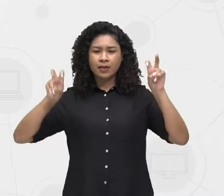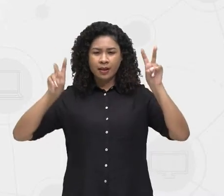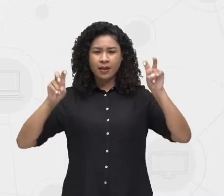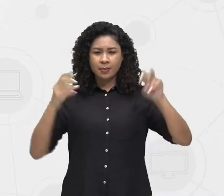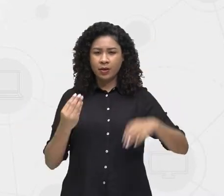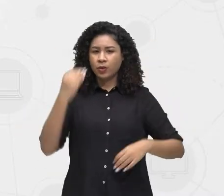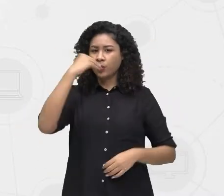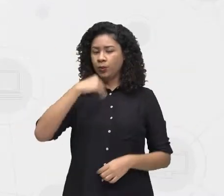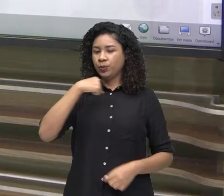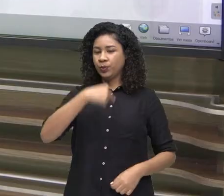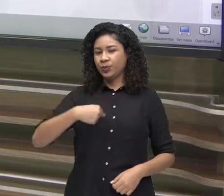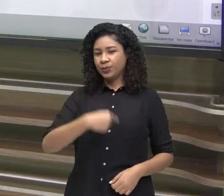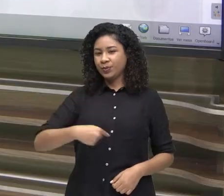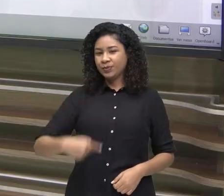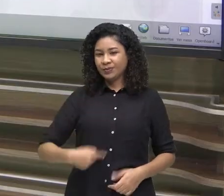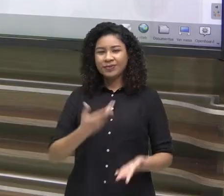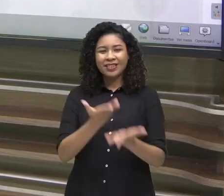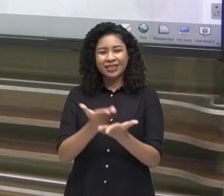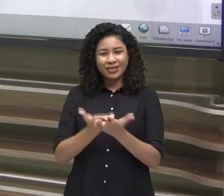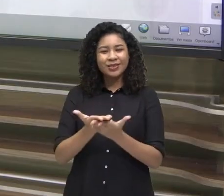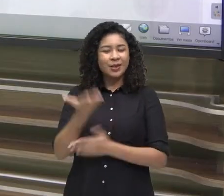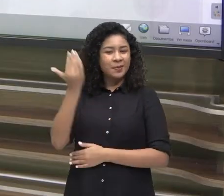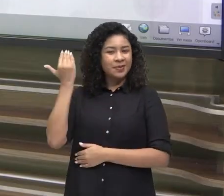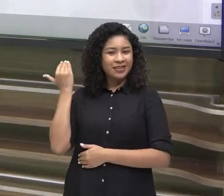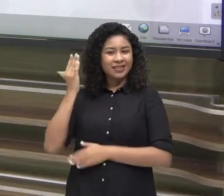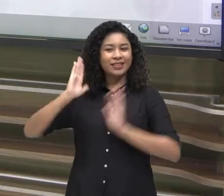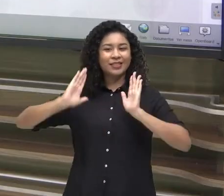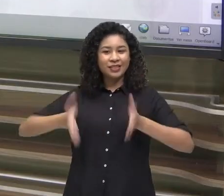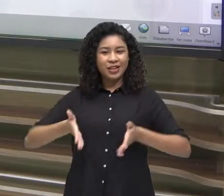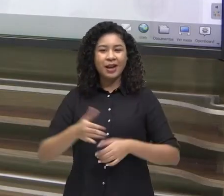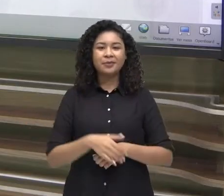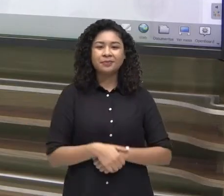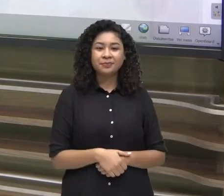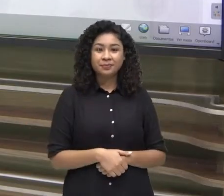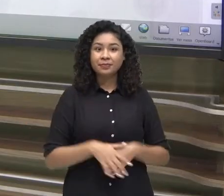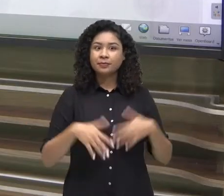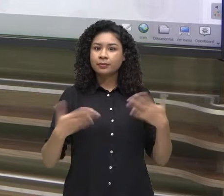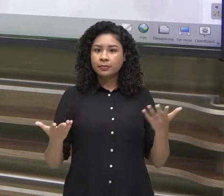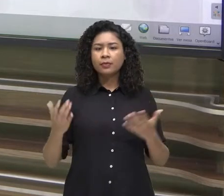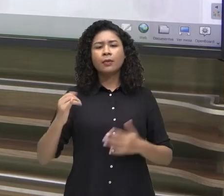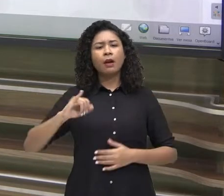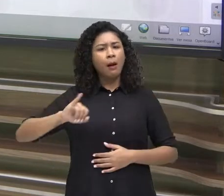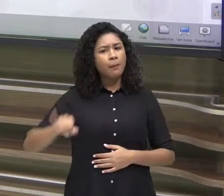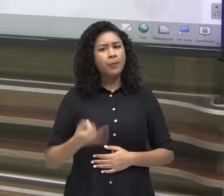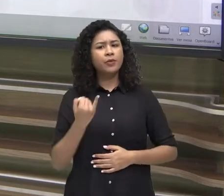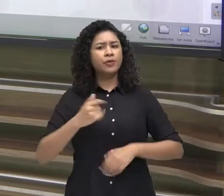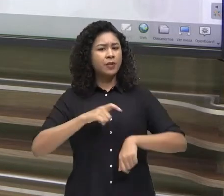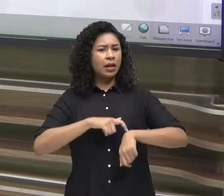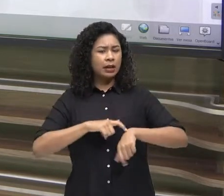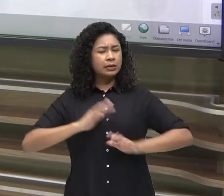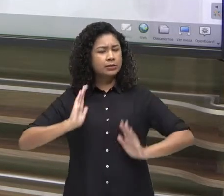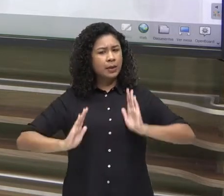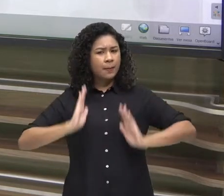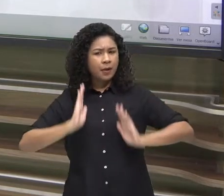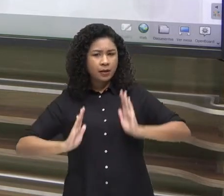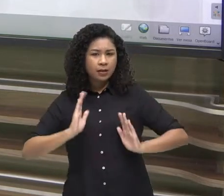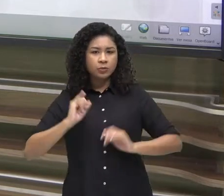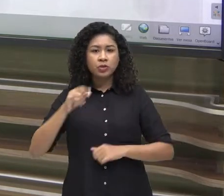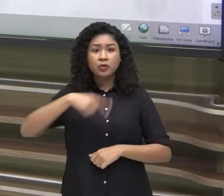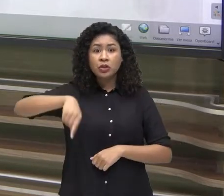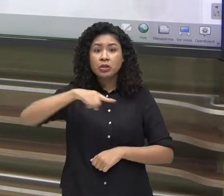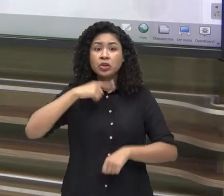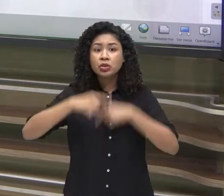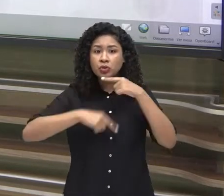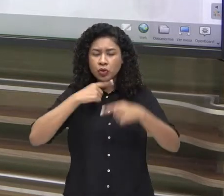vocês estudaram na aula anterior, certo? Então, como eu falei, aproveitem aí esse momento, qualquer dúvida mandem lá no chat que os nossos